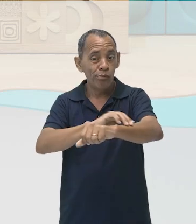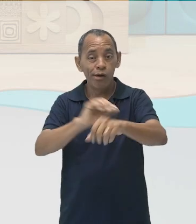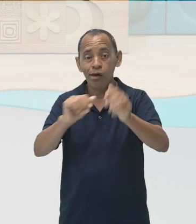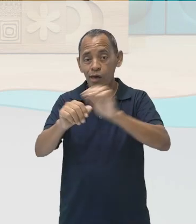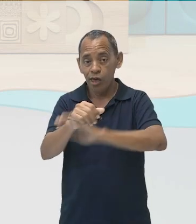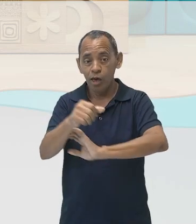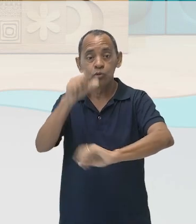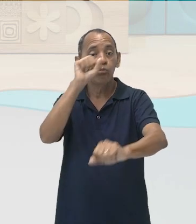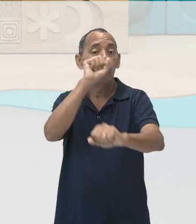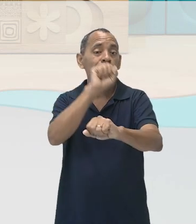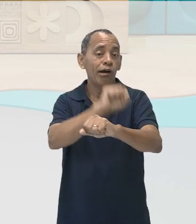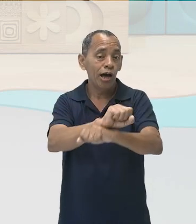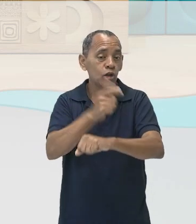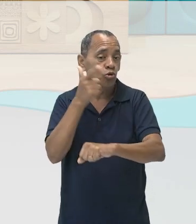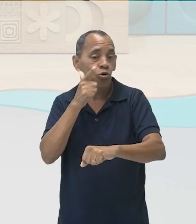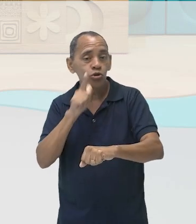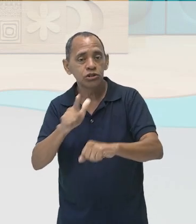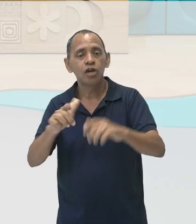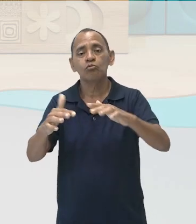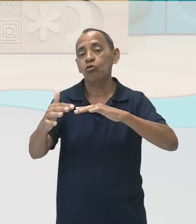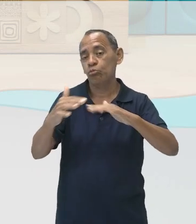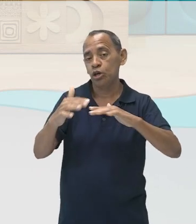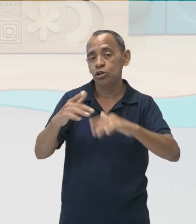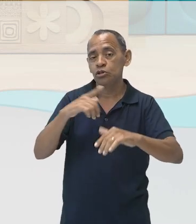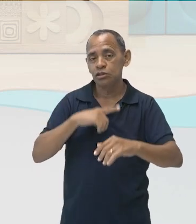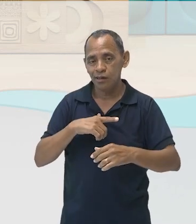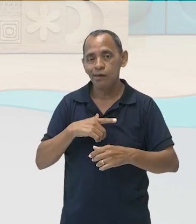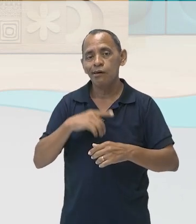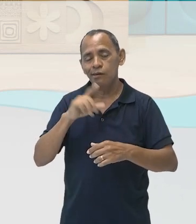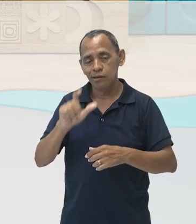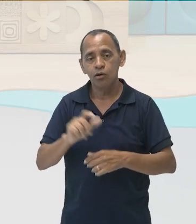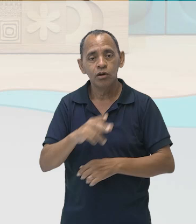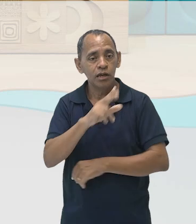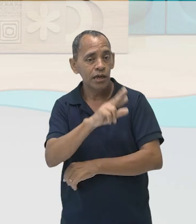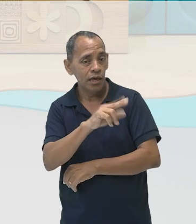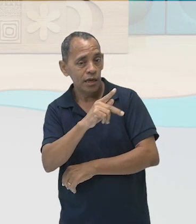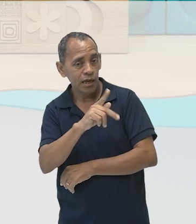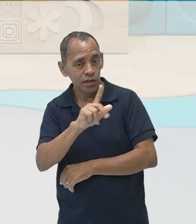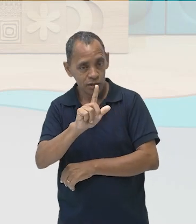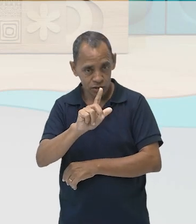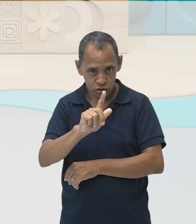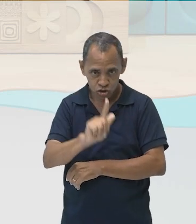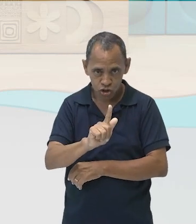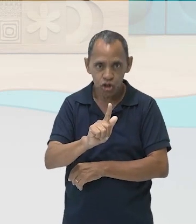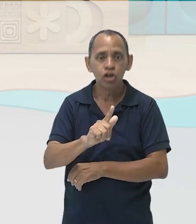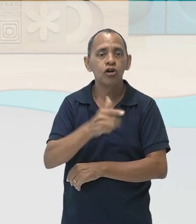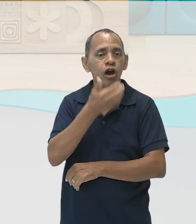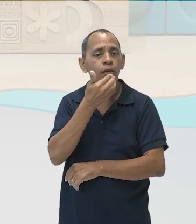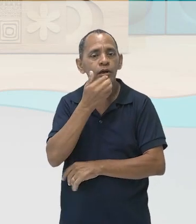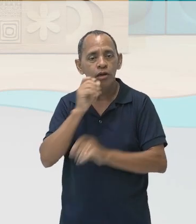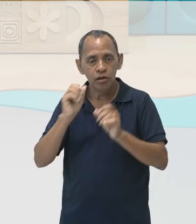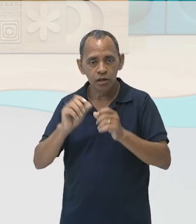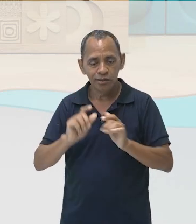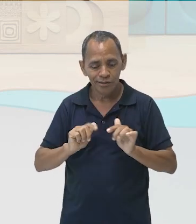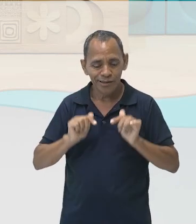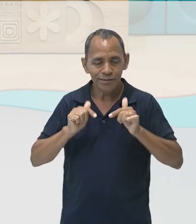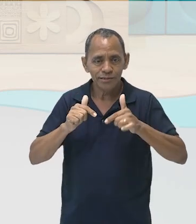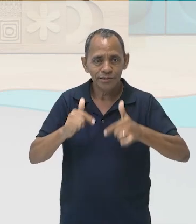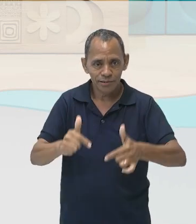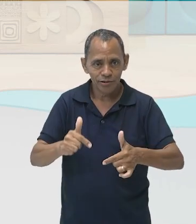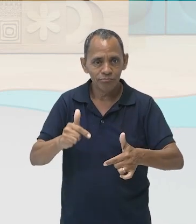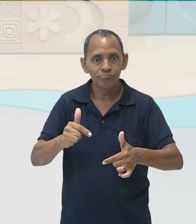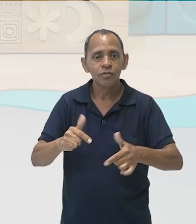muito bem. O RPG ele vai atuar para melhorar esse caso. Age também em